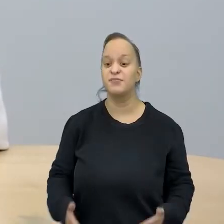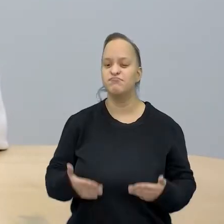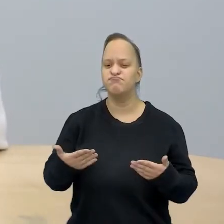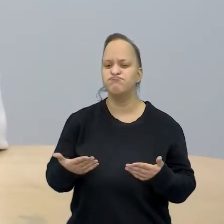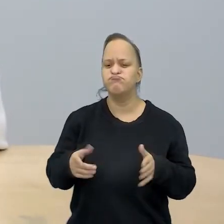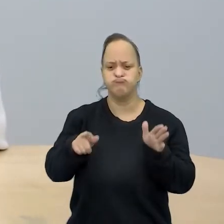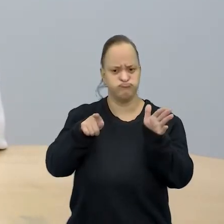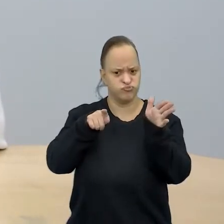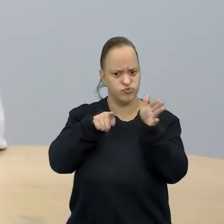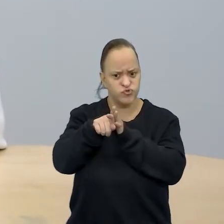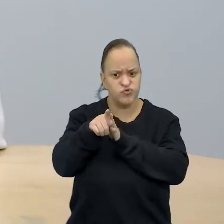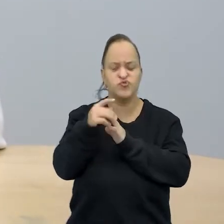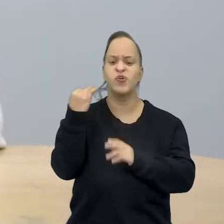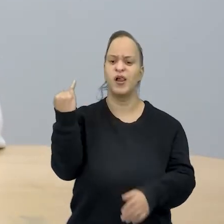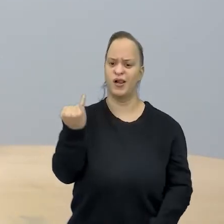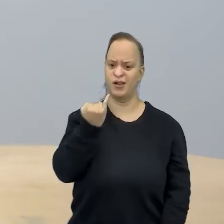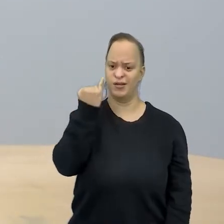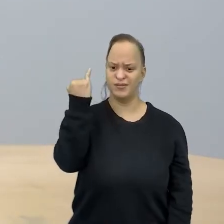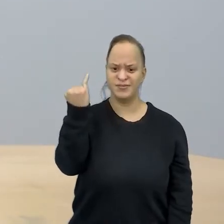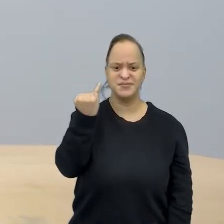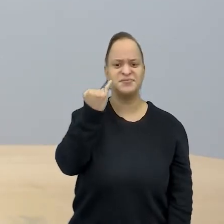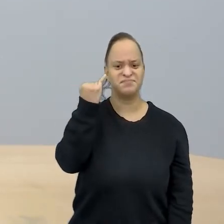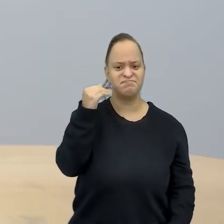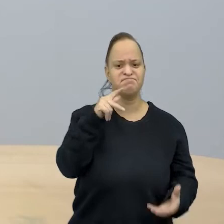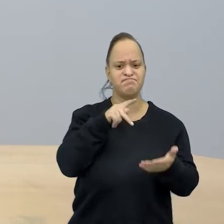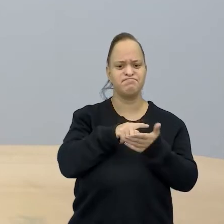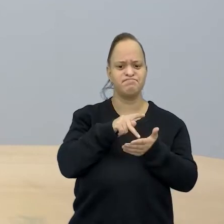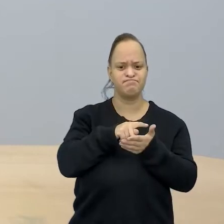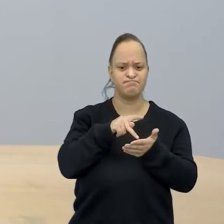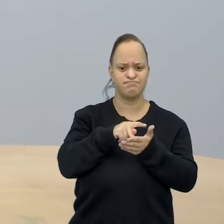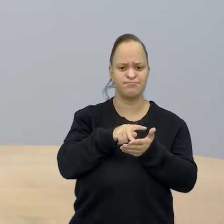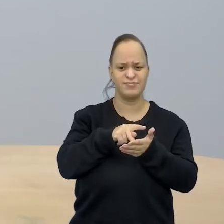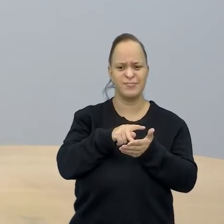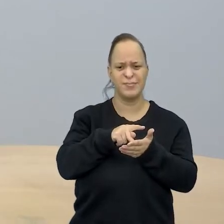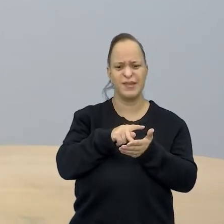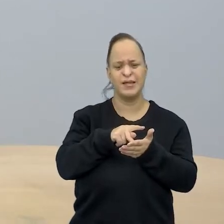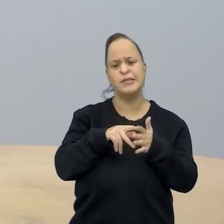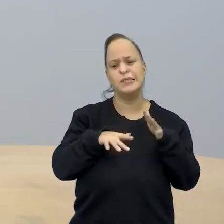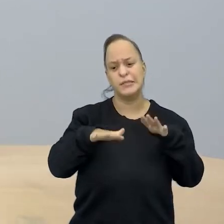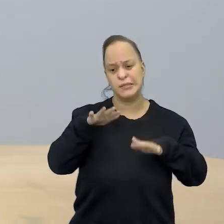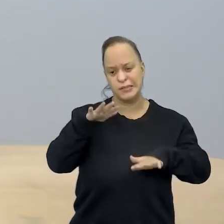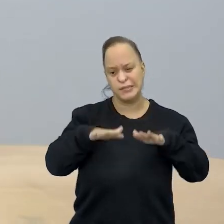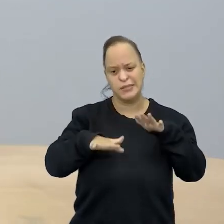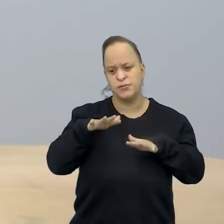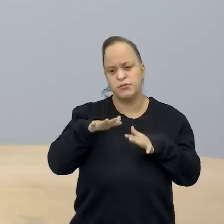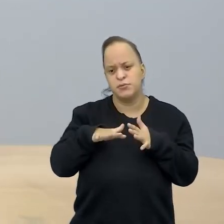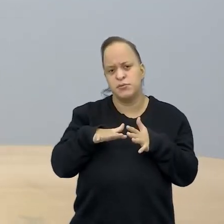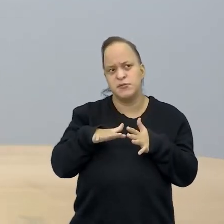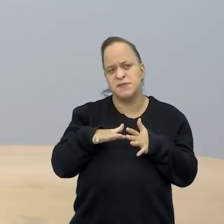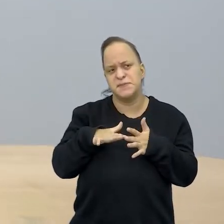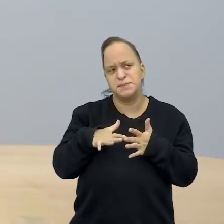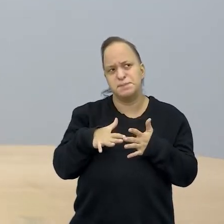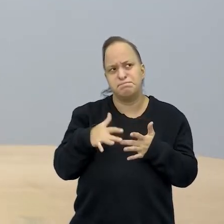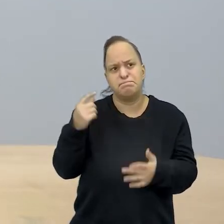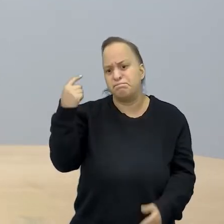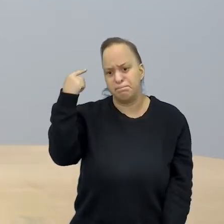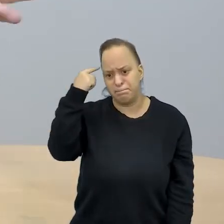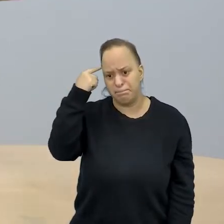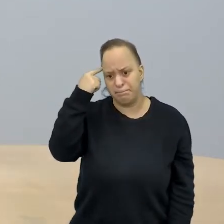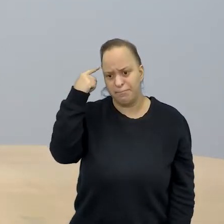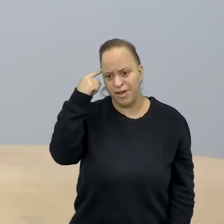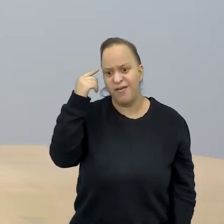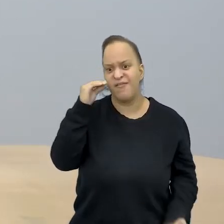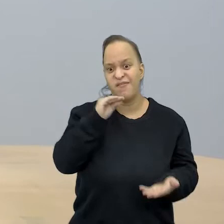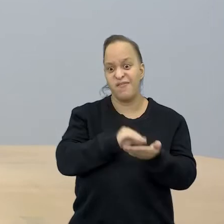Essa é uma pergunta bem importante, bem fundamental e que às vezes, na maior parte das vezes, a gente nem para se fazer, né, pessoal?